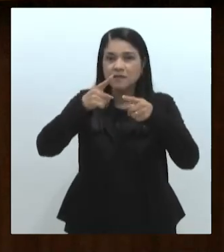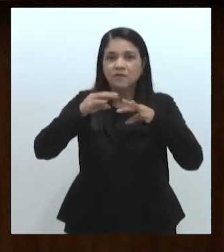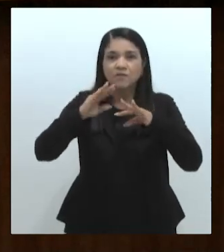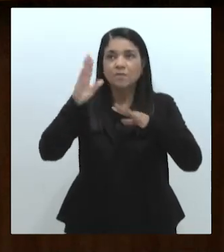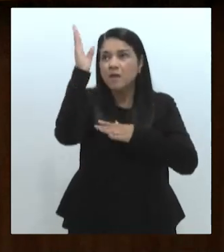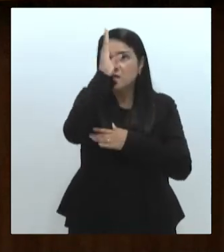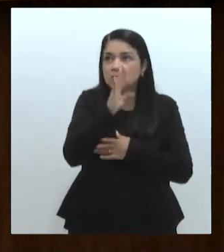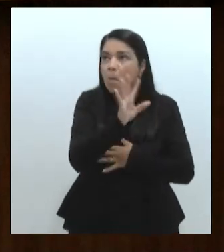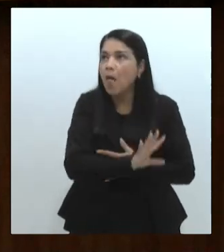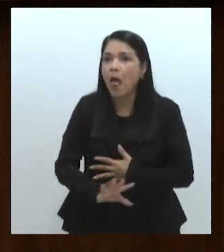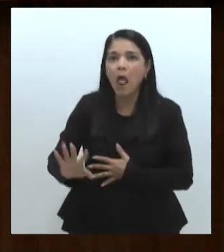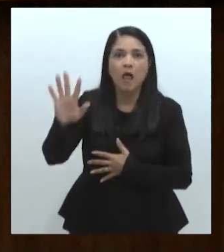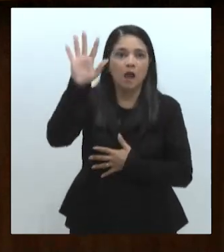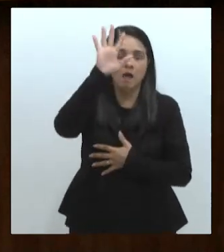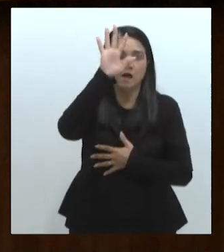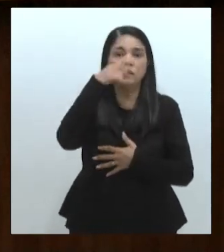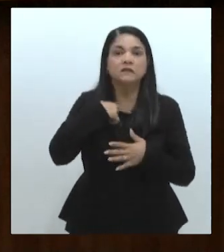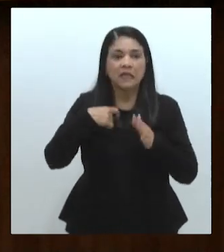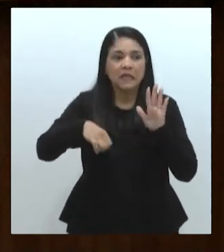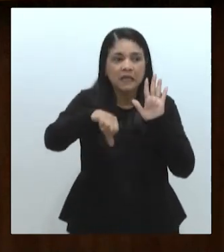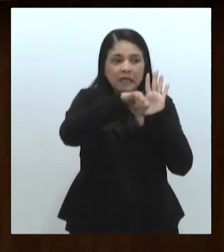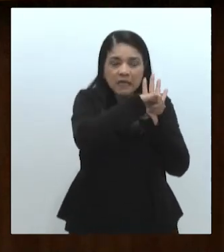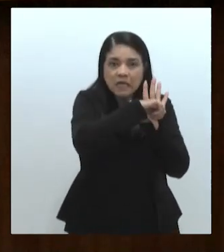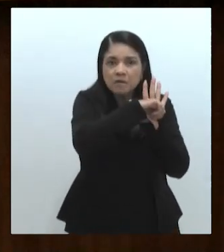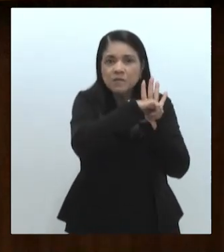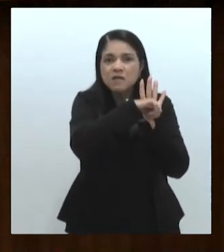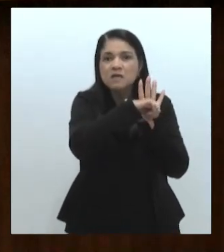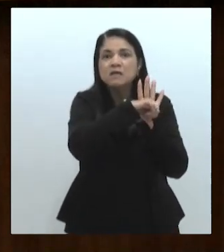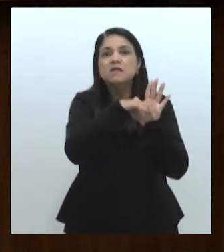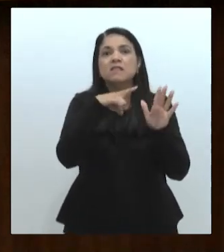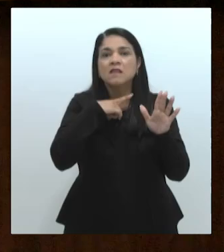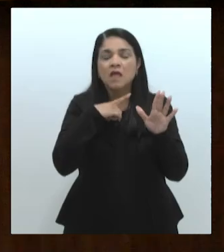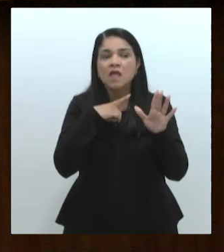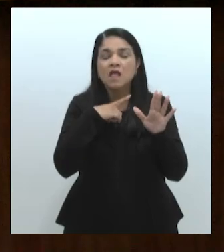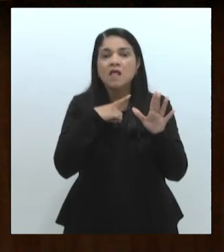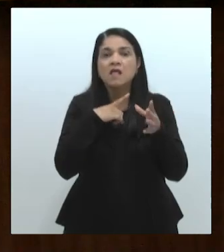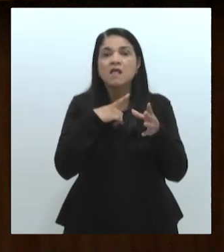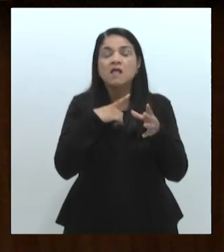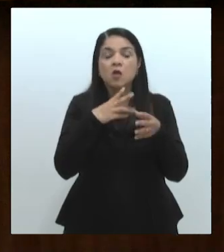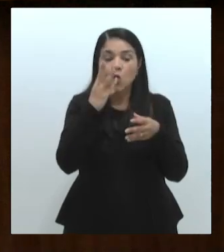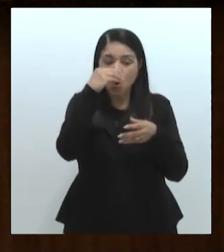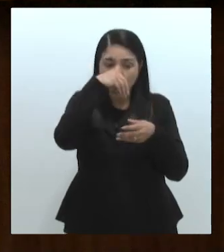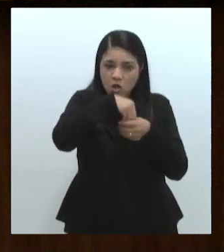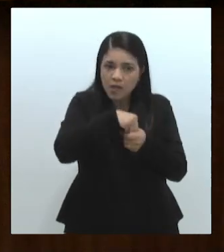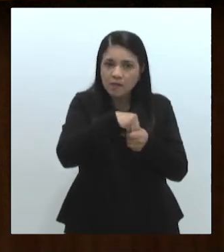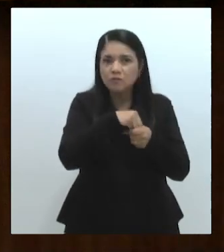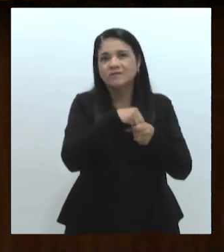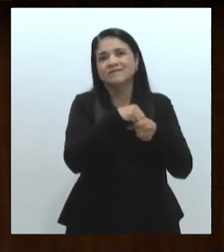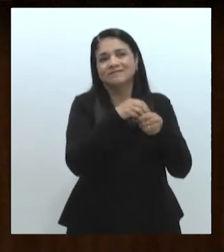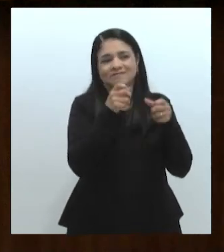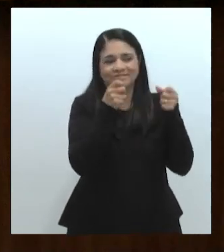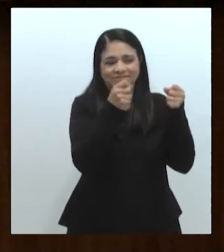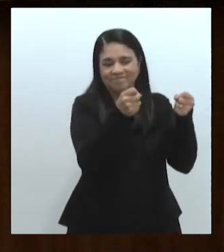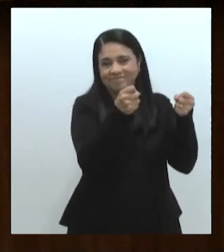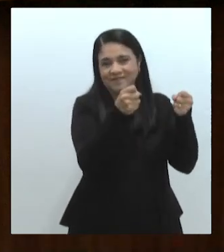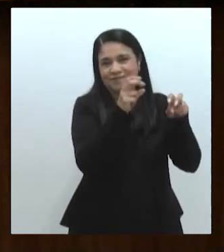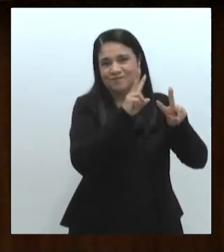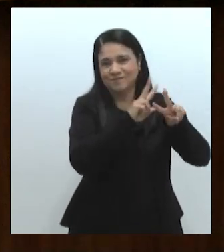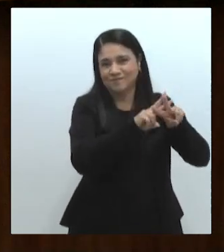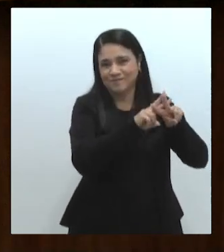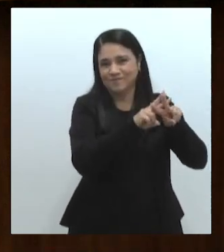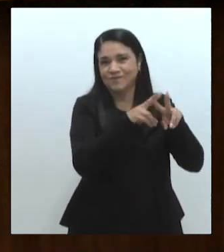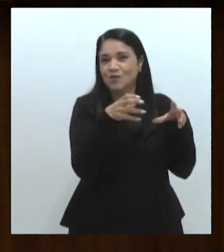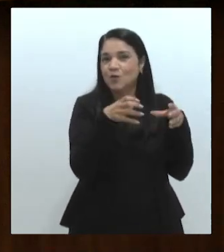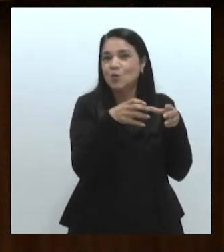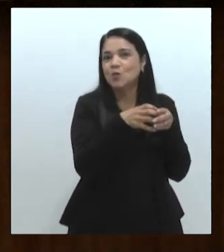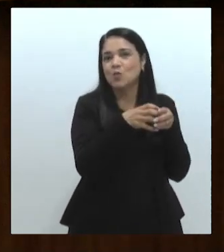Há poucos crimes em série no Brasil cujo comando não esteja agindo de dentro das prisões. Senador Marquinhos,